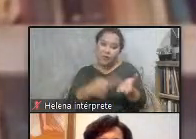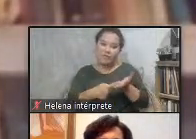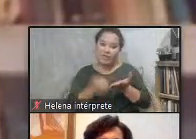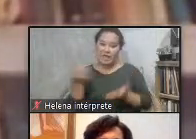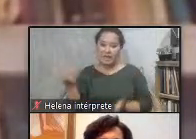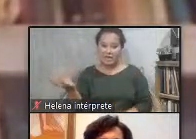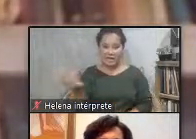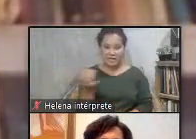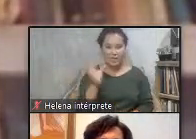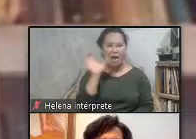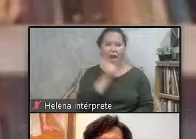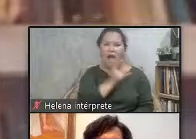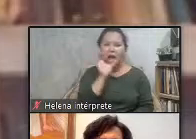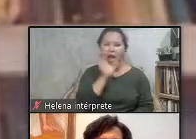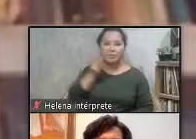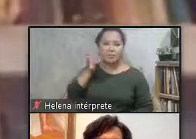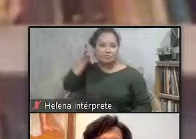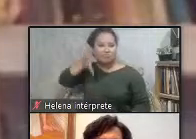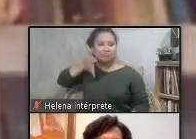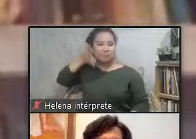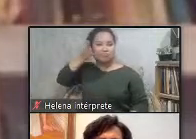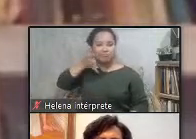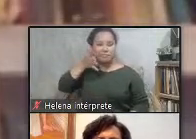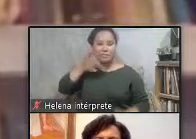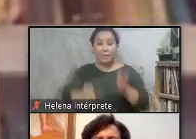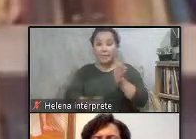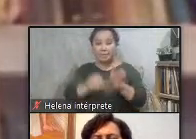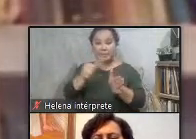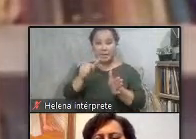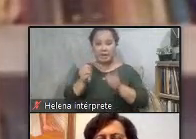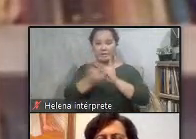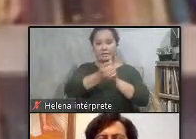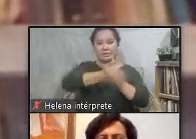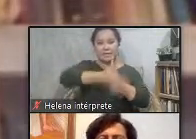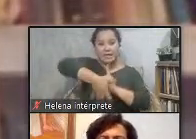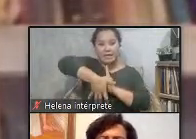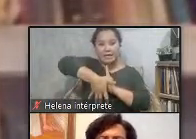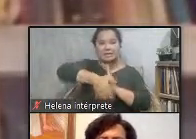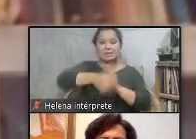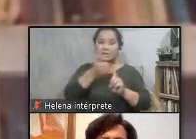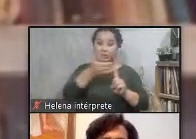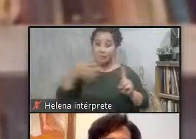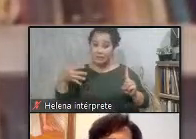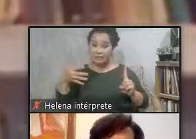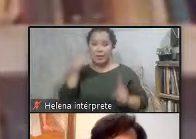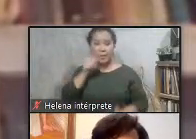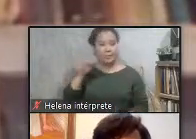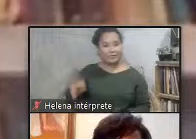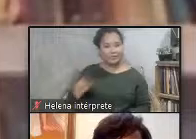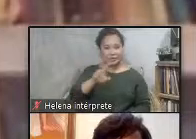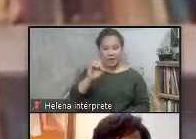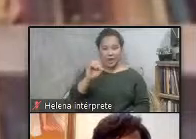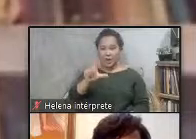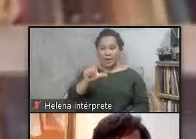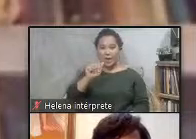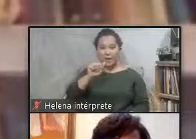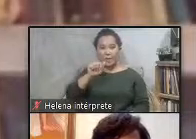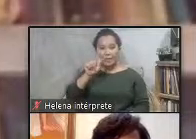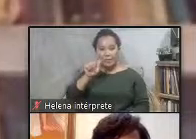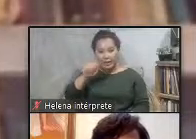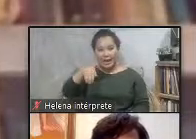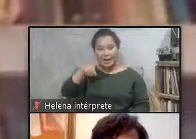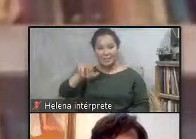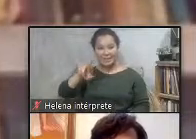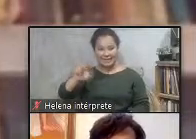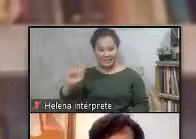um breve pronunciamento a decana de extensão da Universidade de Brasília, professora Ogamira Mansi, que é uma das grandes responsáveis